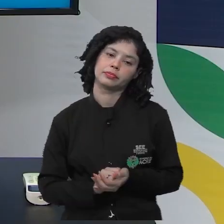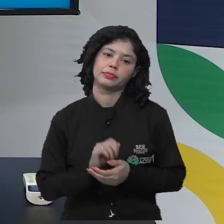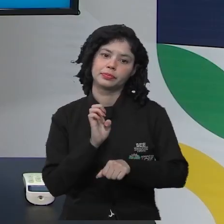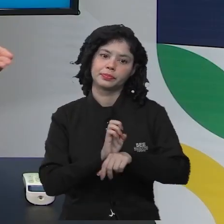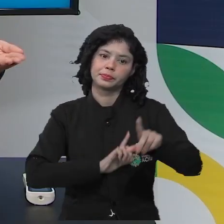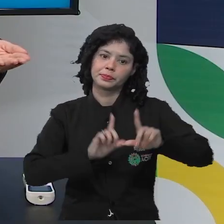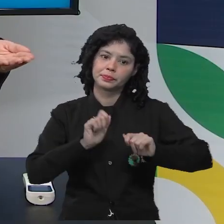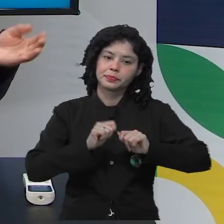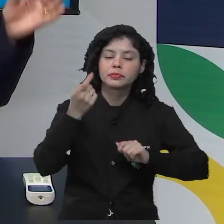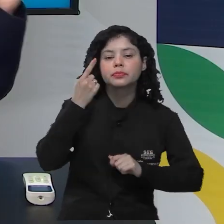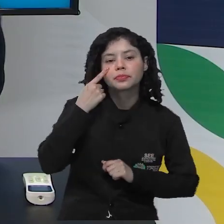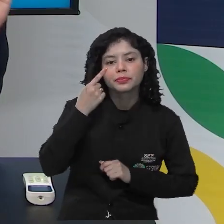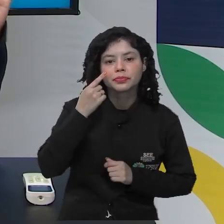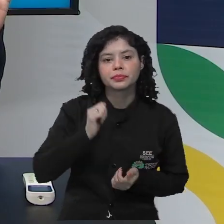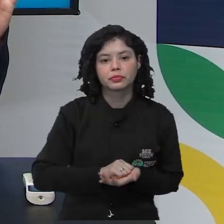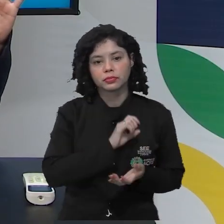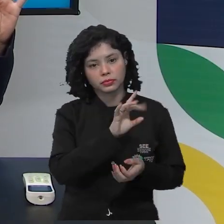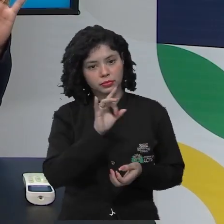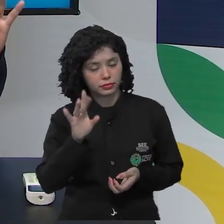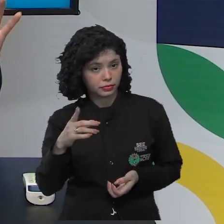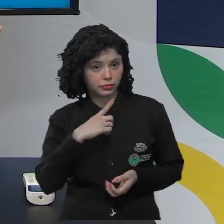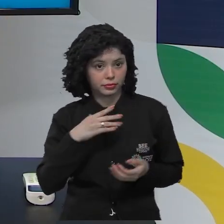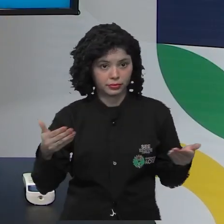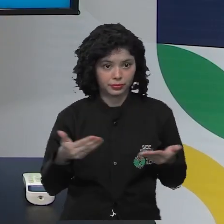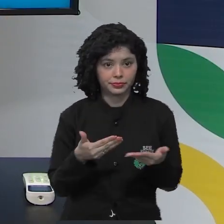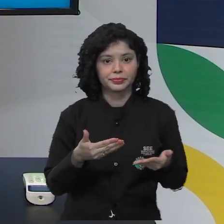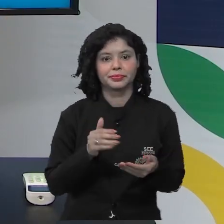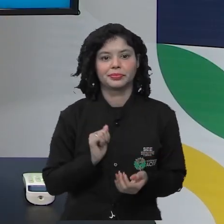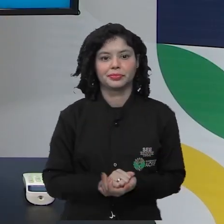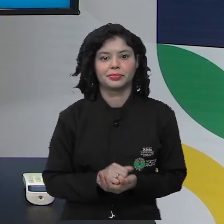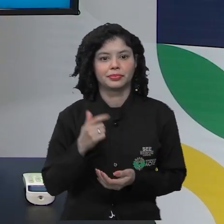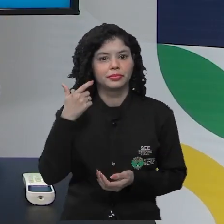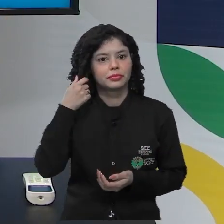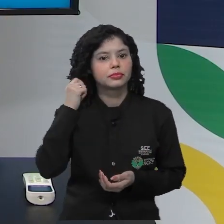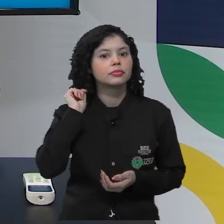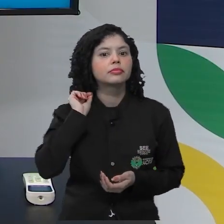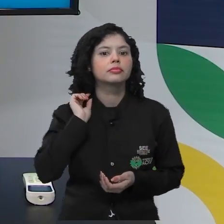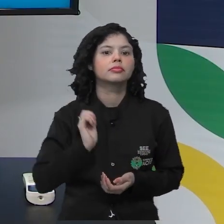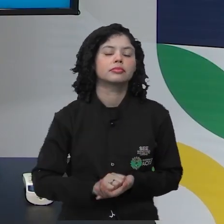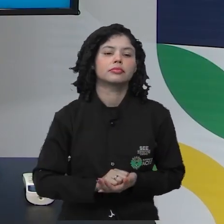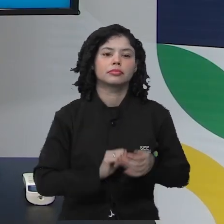como vocês podem olhar, né, cada esquina agora tem uma loja ali